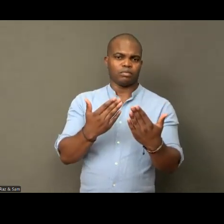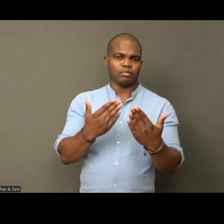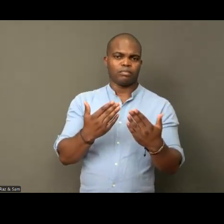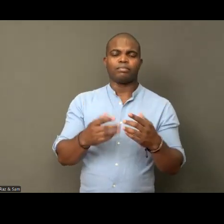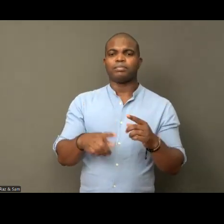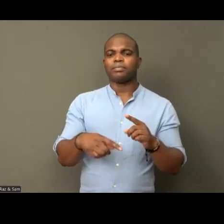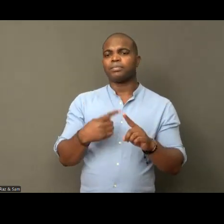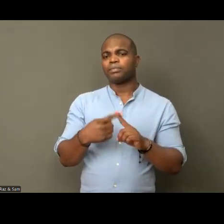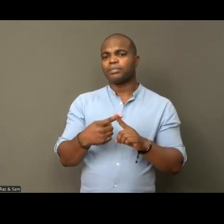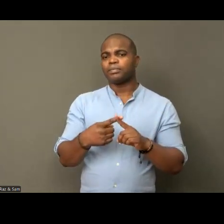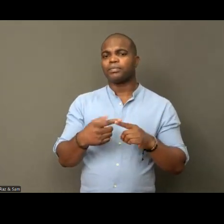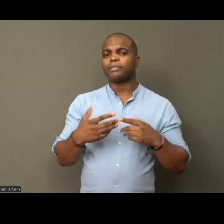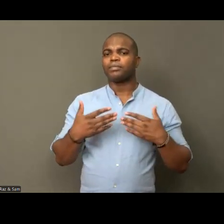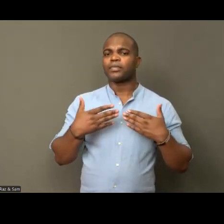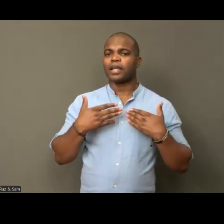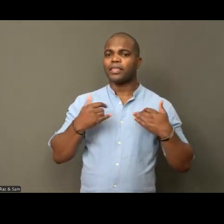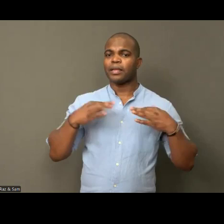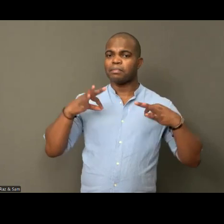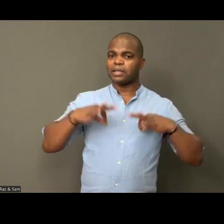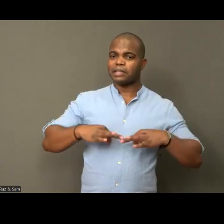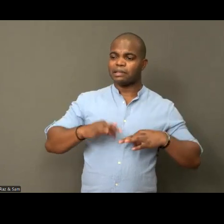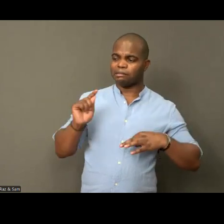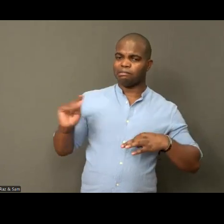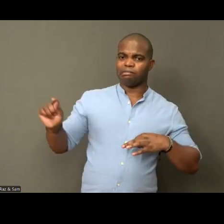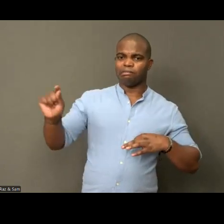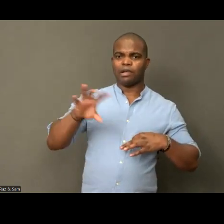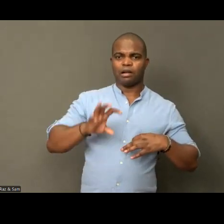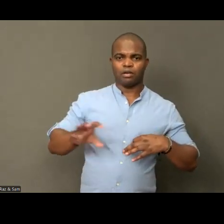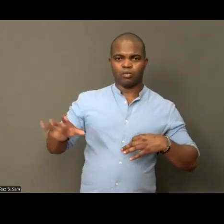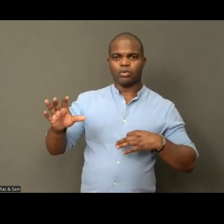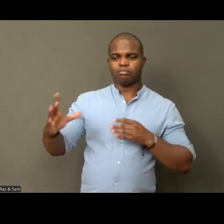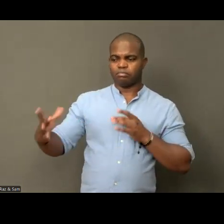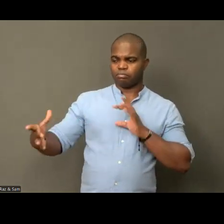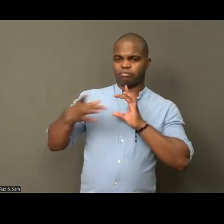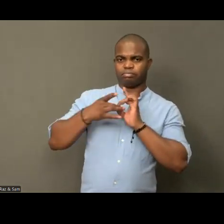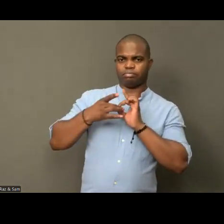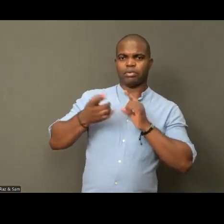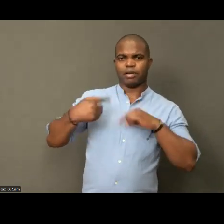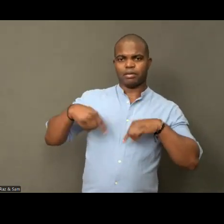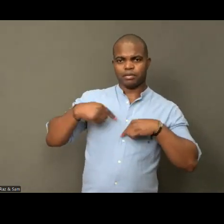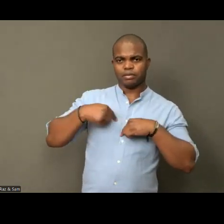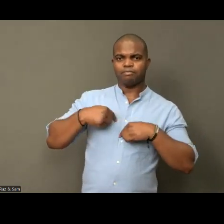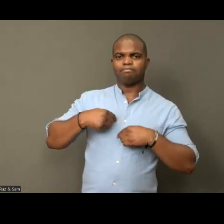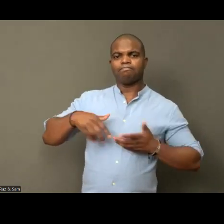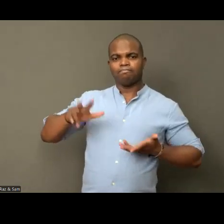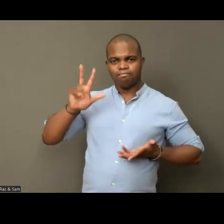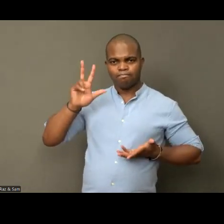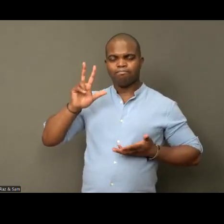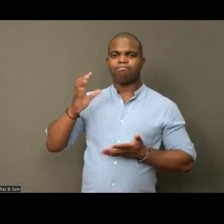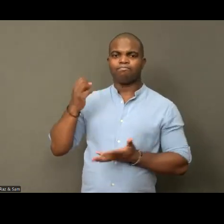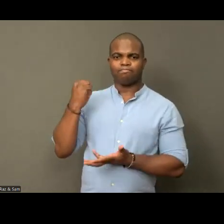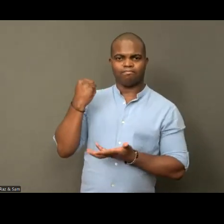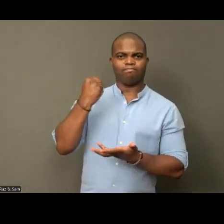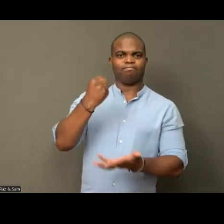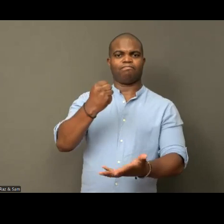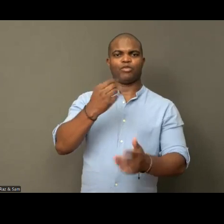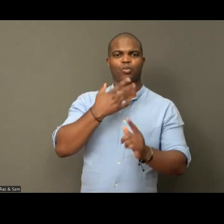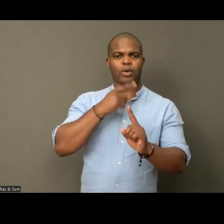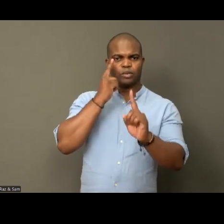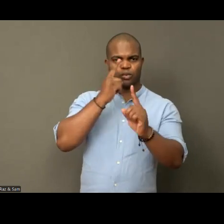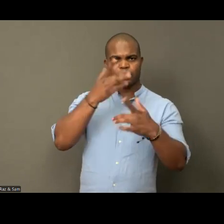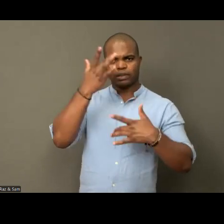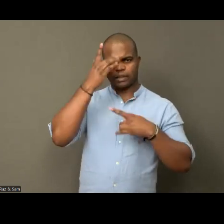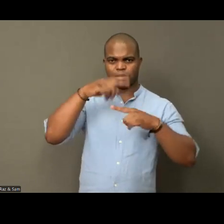eliminação, identificar as barreiras de acesso, facilitar a introdução das estratégias que já estão